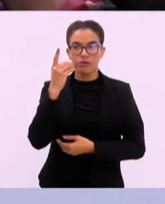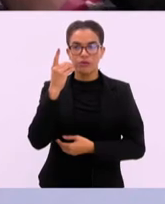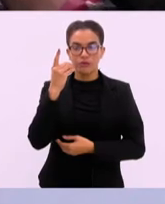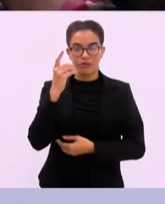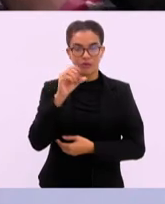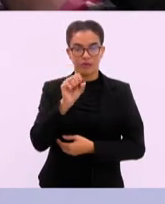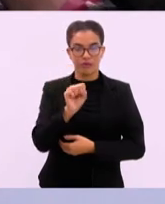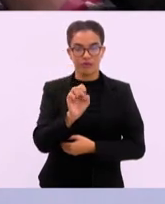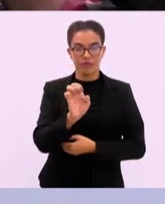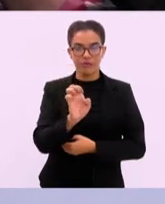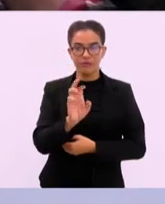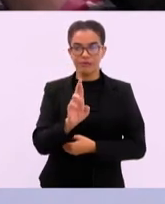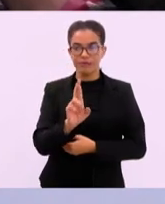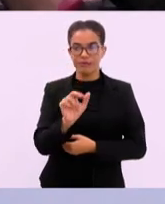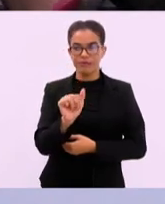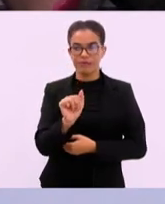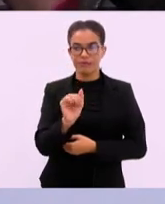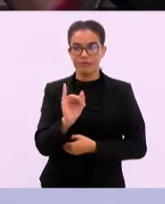Serafini,